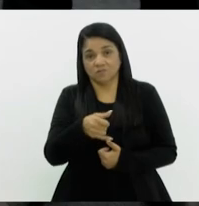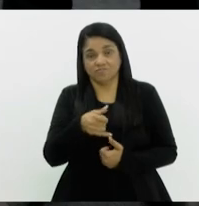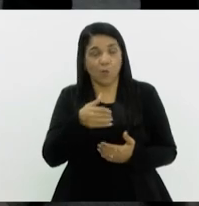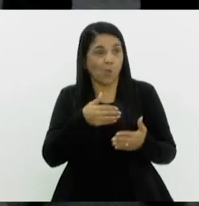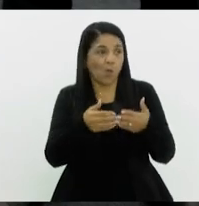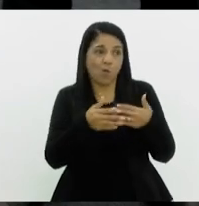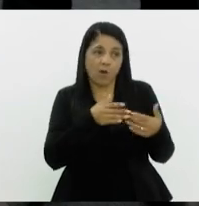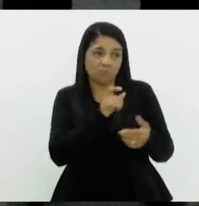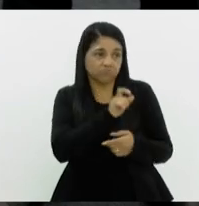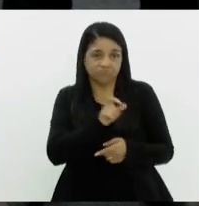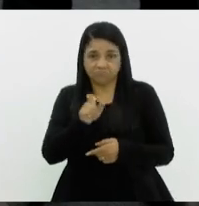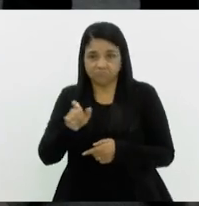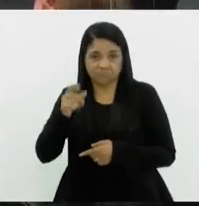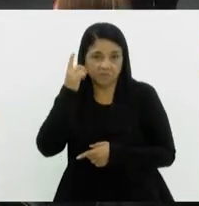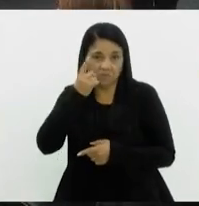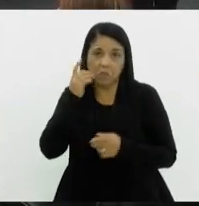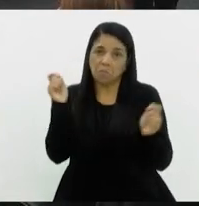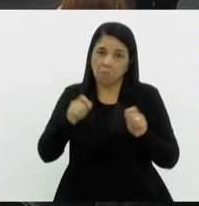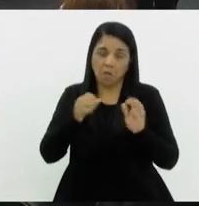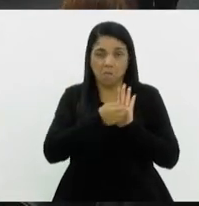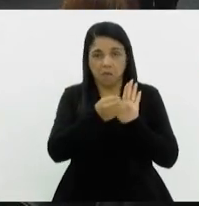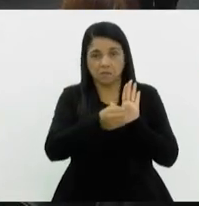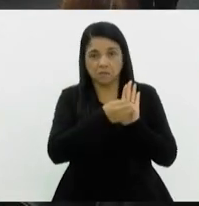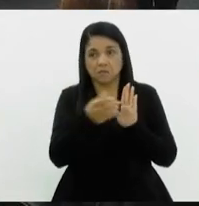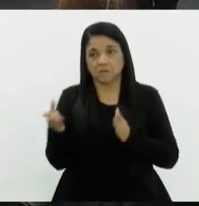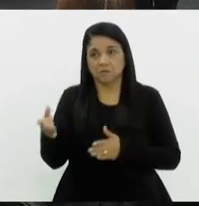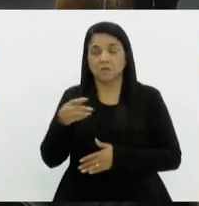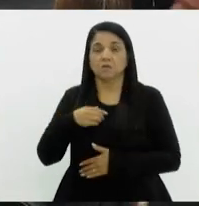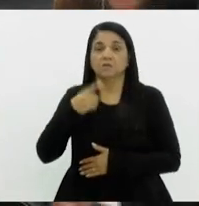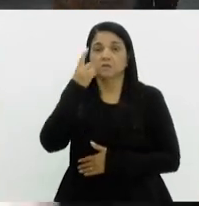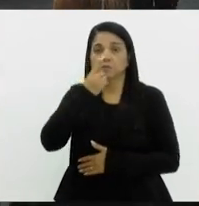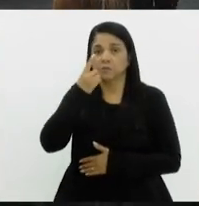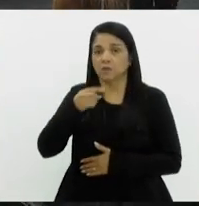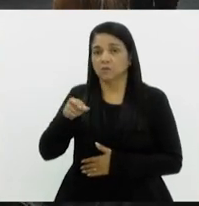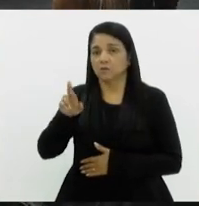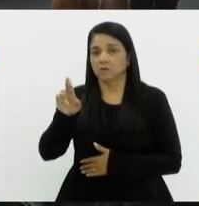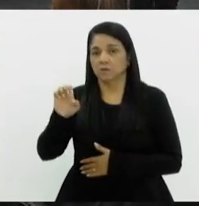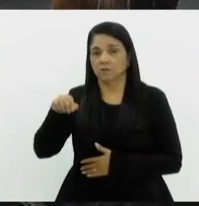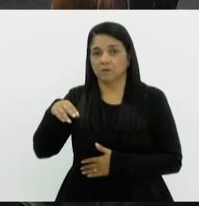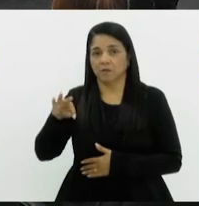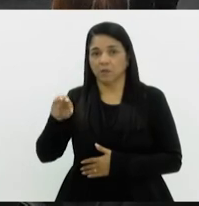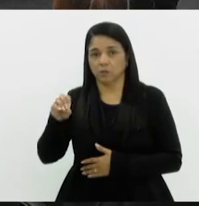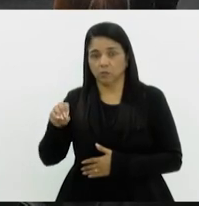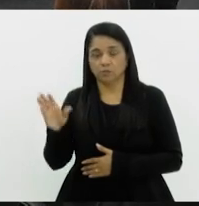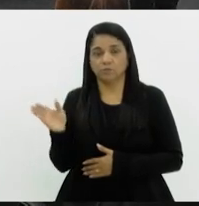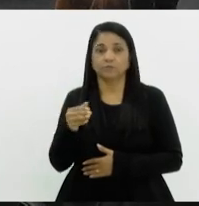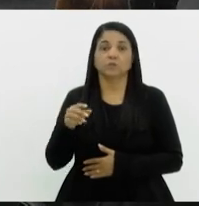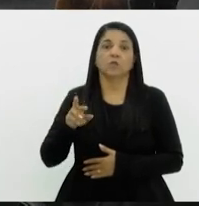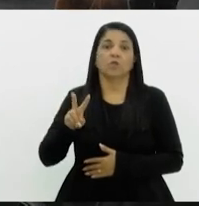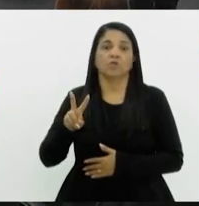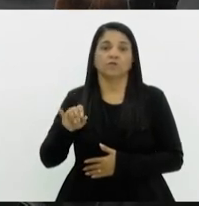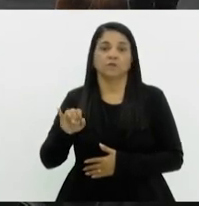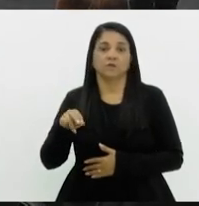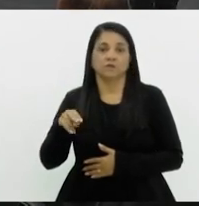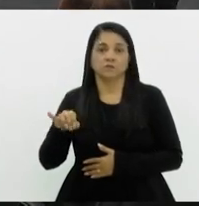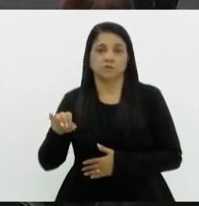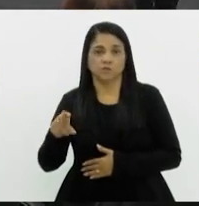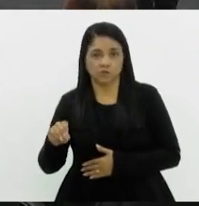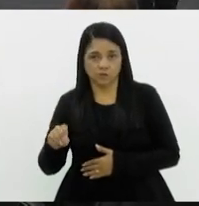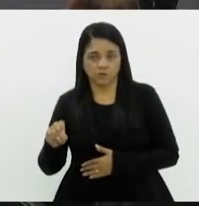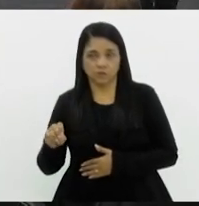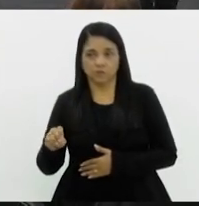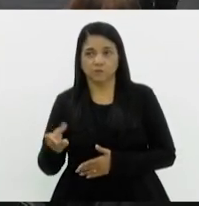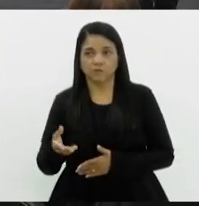de nós pode dar parecer. Então, o deputado Renato Vinícius Cozolino.